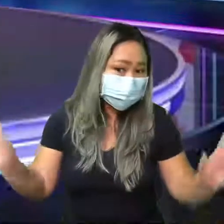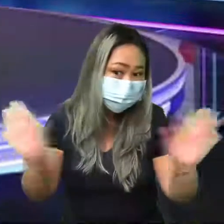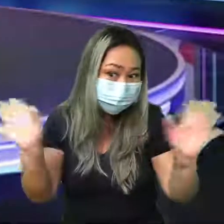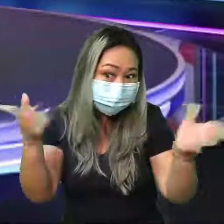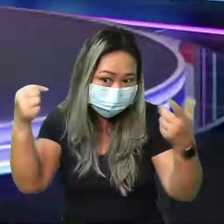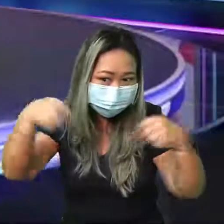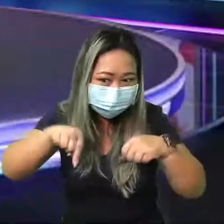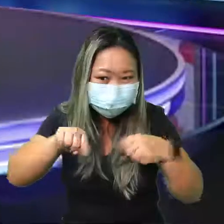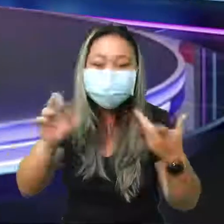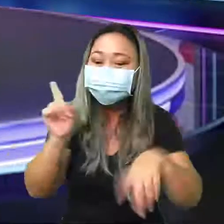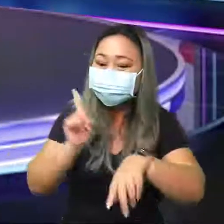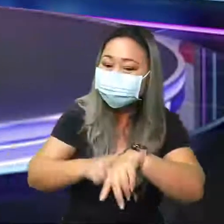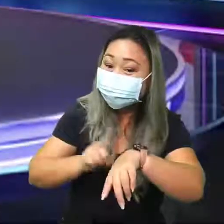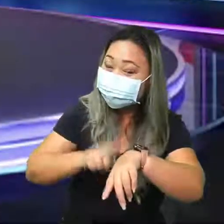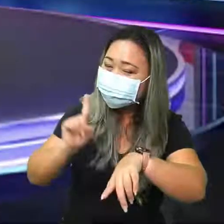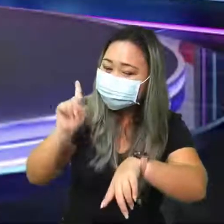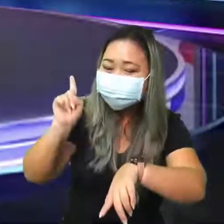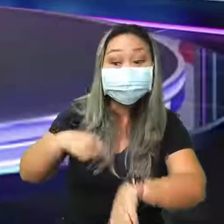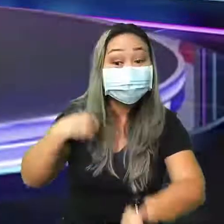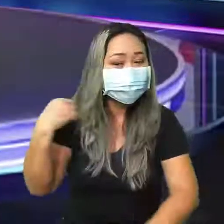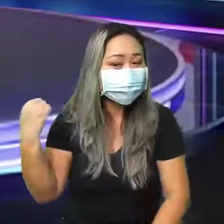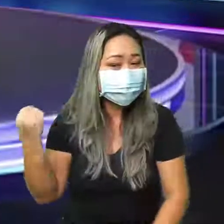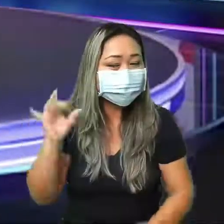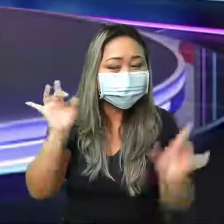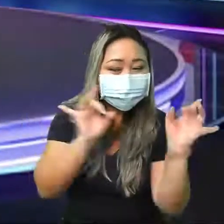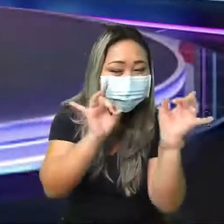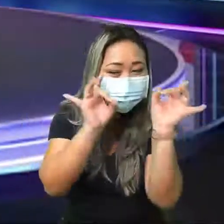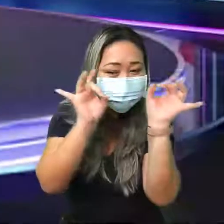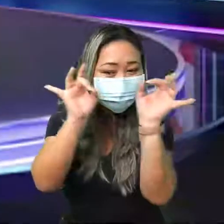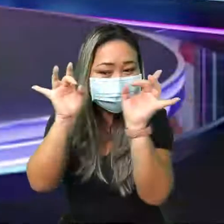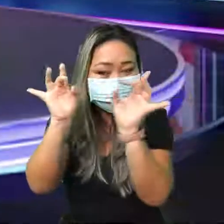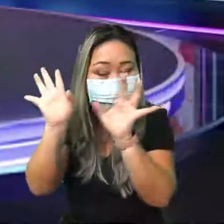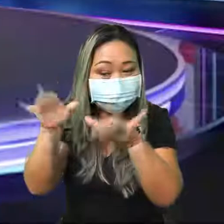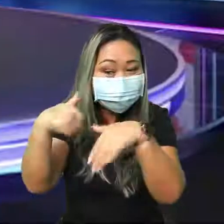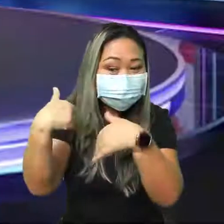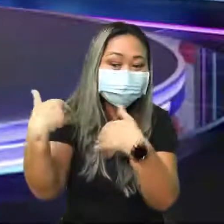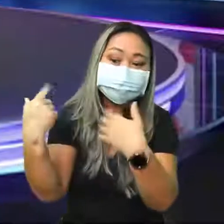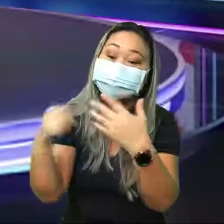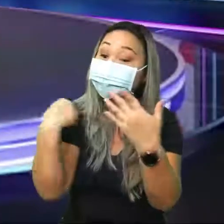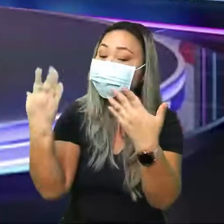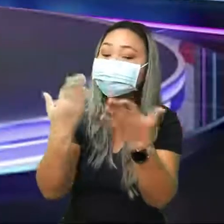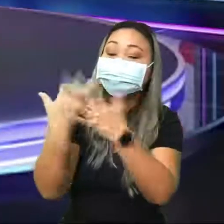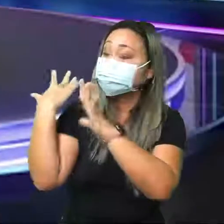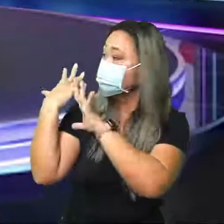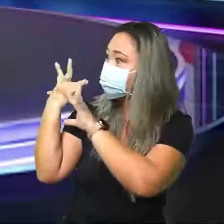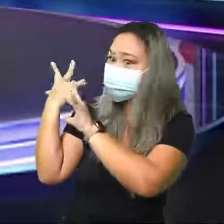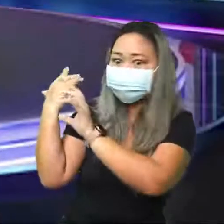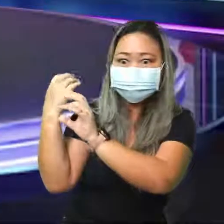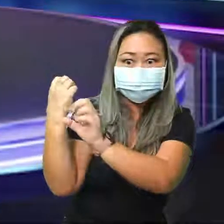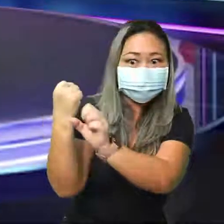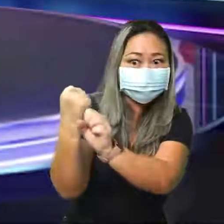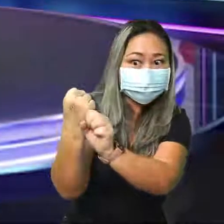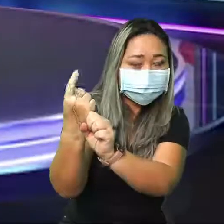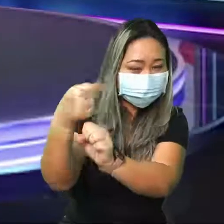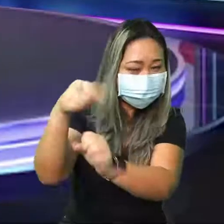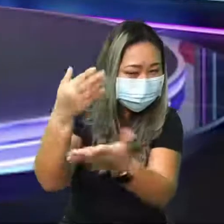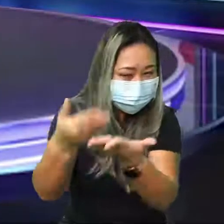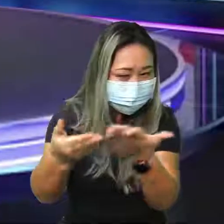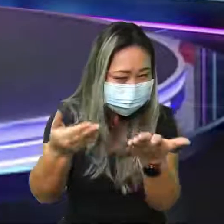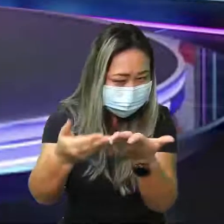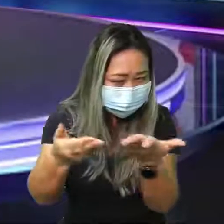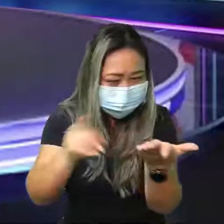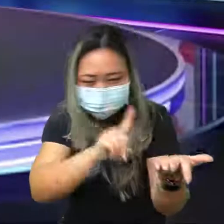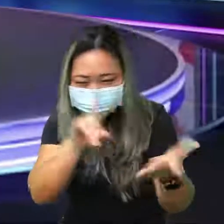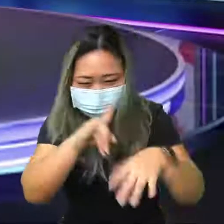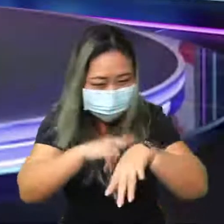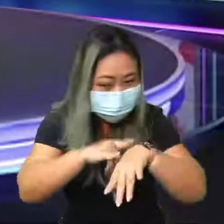É isso aí, galera. Chegou um momentozinho muito especial, a nossa aula de revisão. Você perdeu alguma coisa, foi